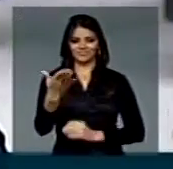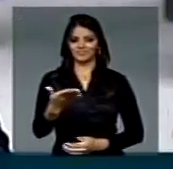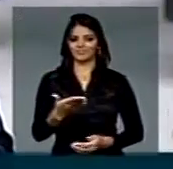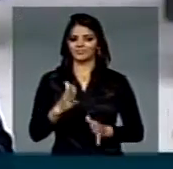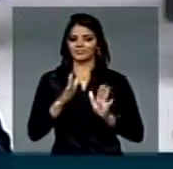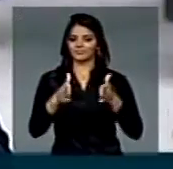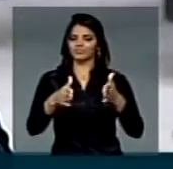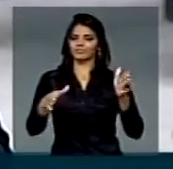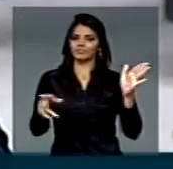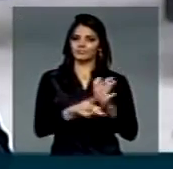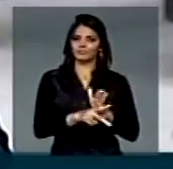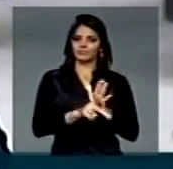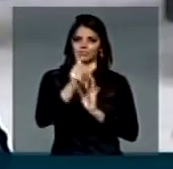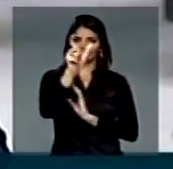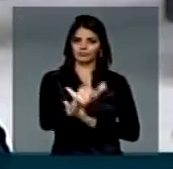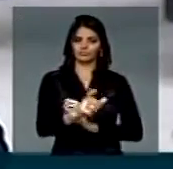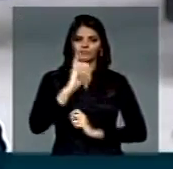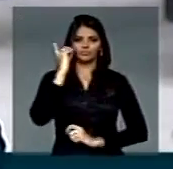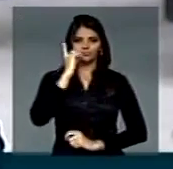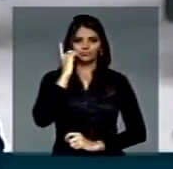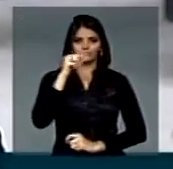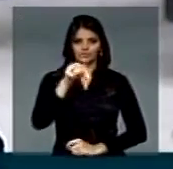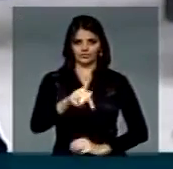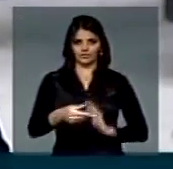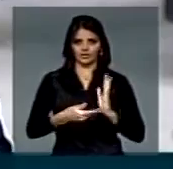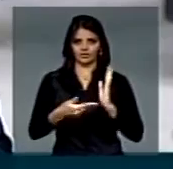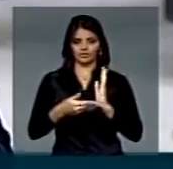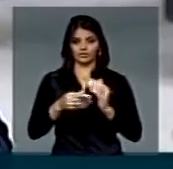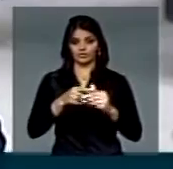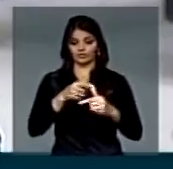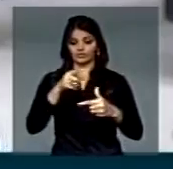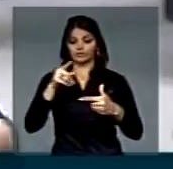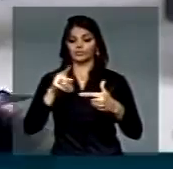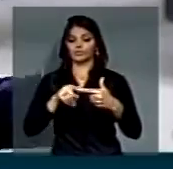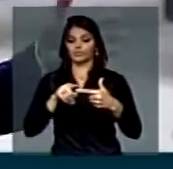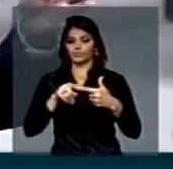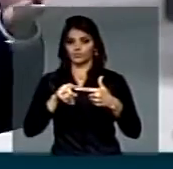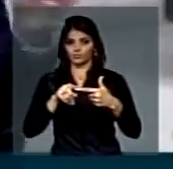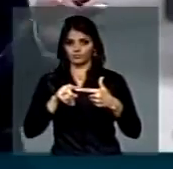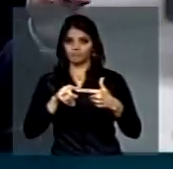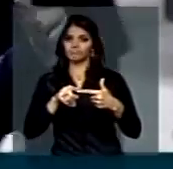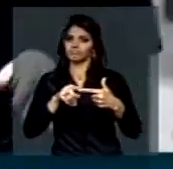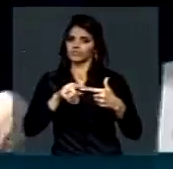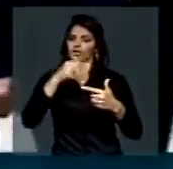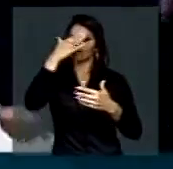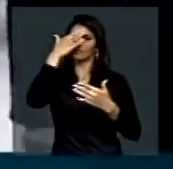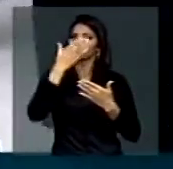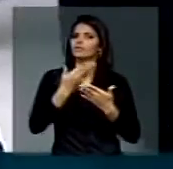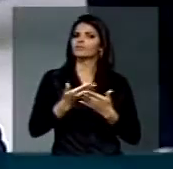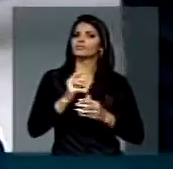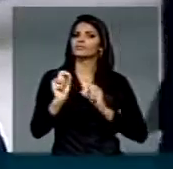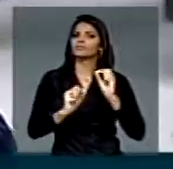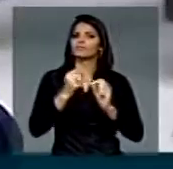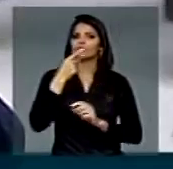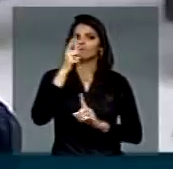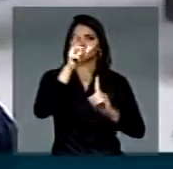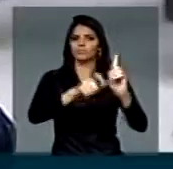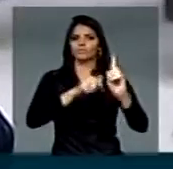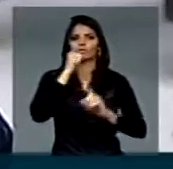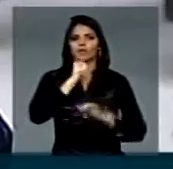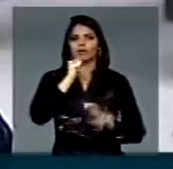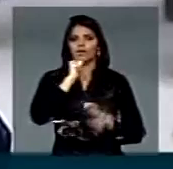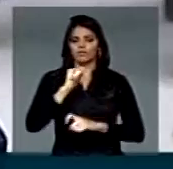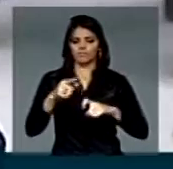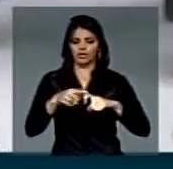sua atuação como parlamentar nessa casa. Segundo, deputado Mandetta, eu acredito que nós estamos falando sobre a médica cubana.